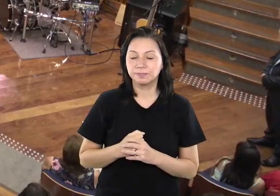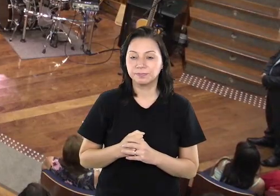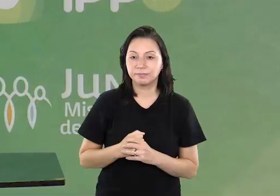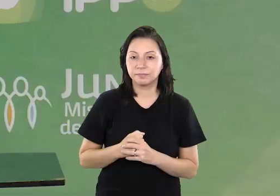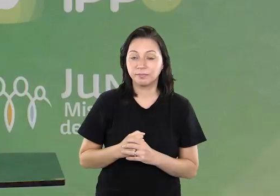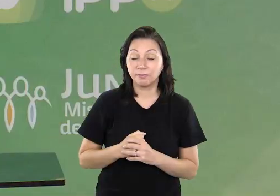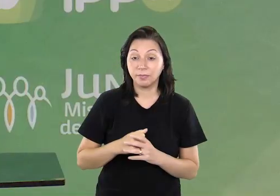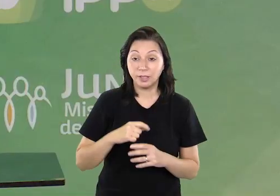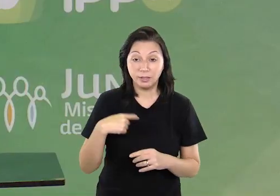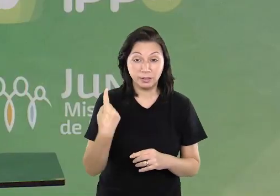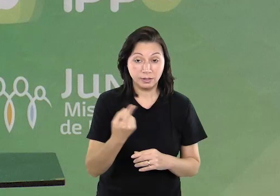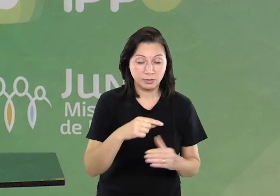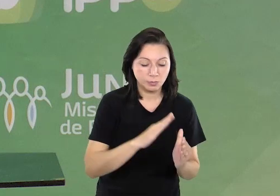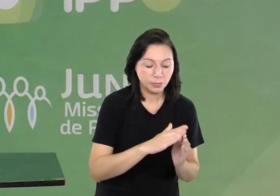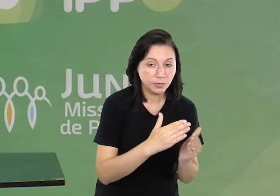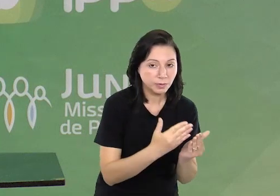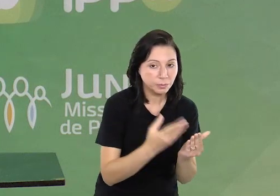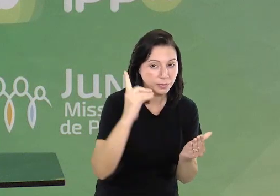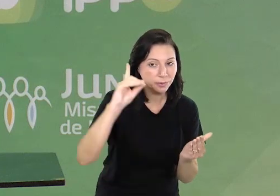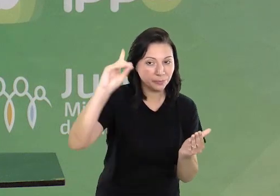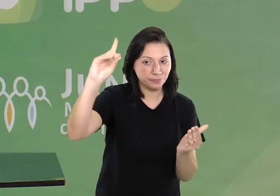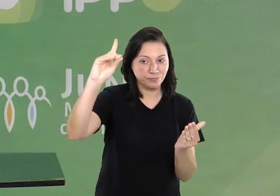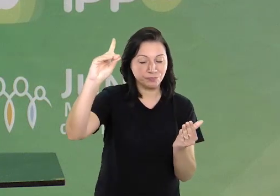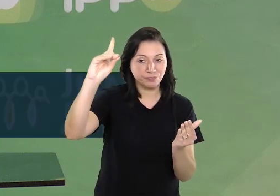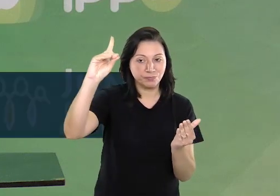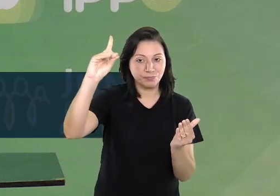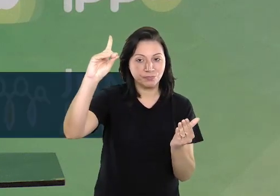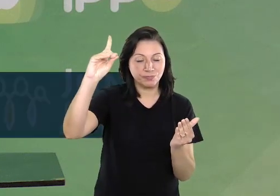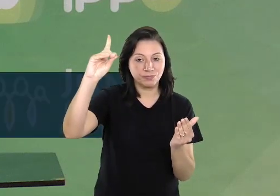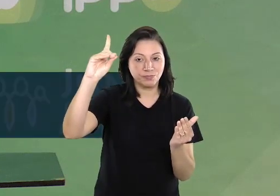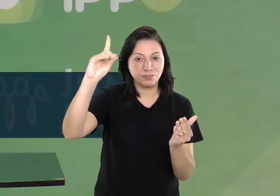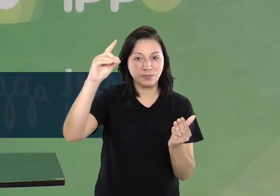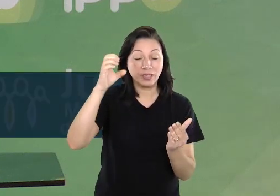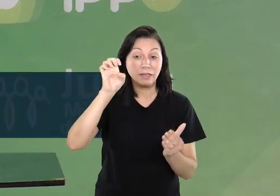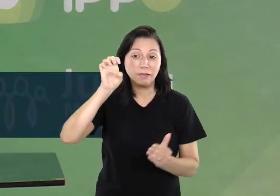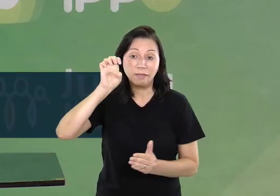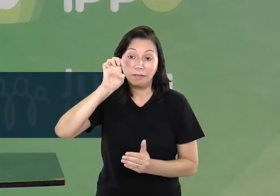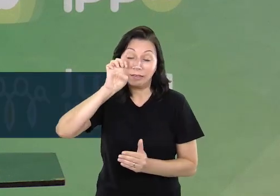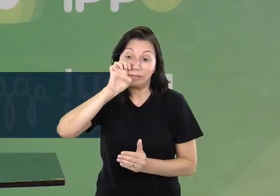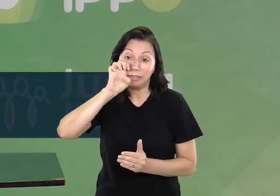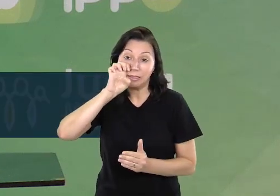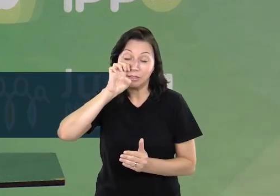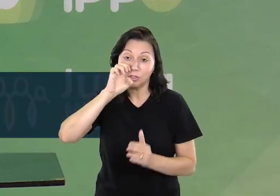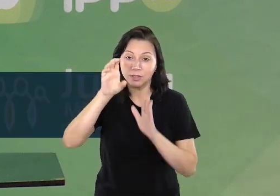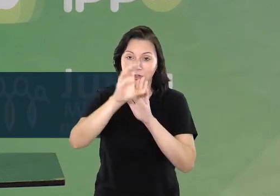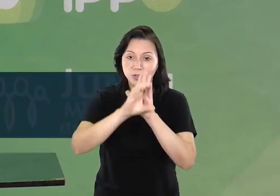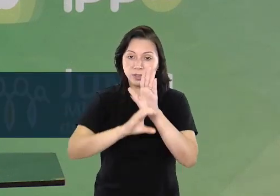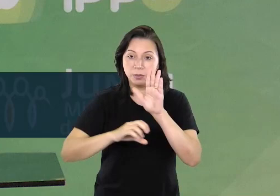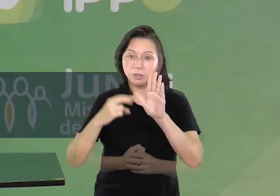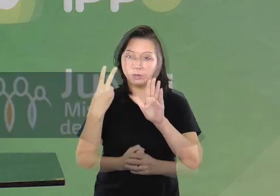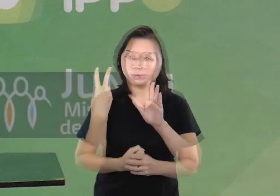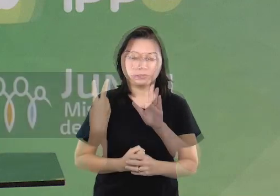amados irmãos nós vamos abrir a palavra de Deus o livro de Eclesiastes Capítulo 2